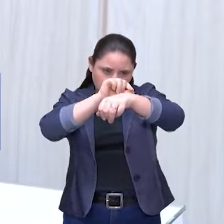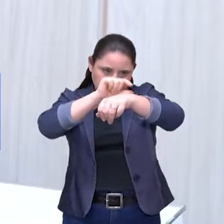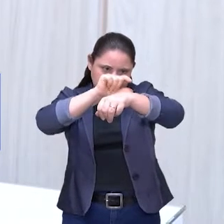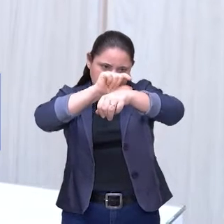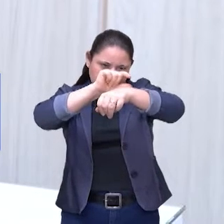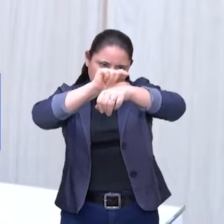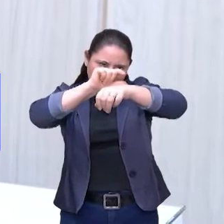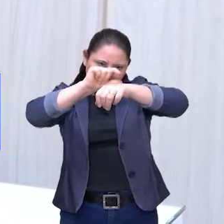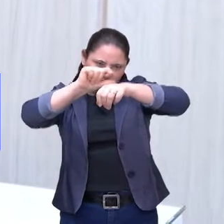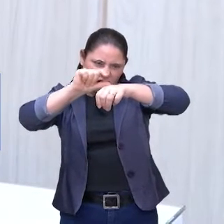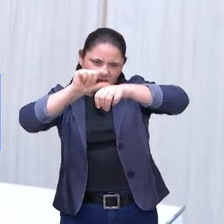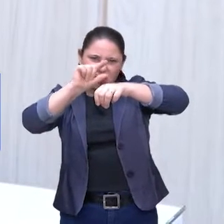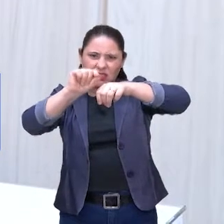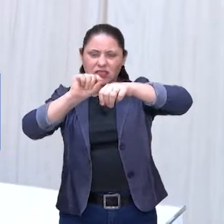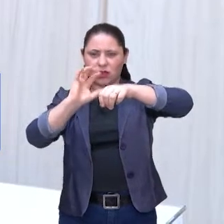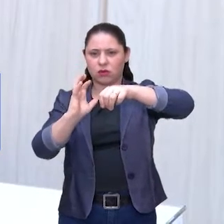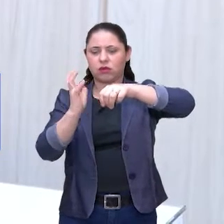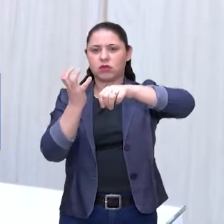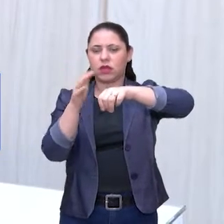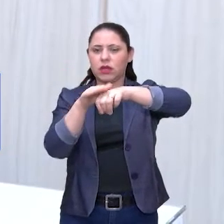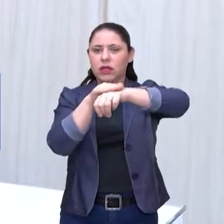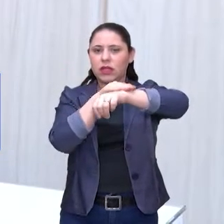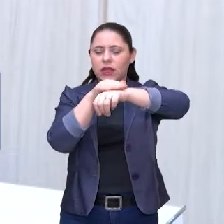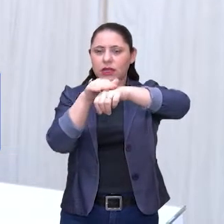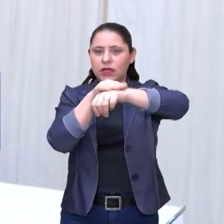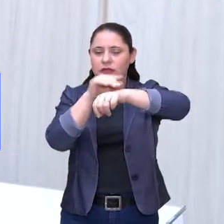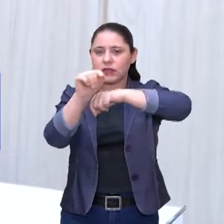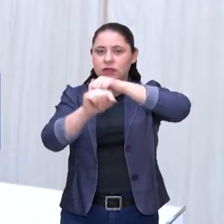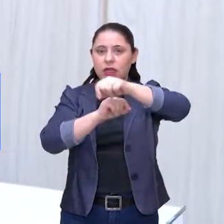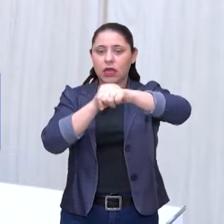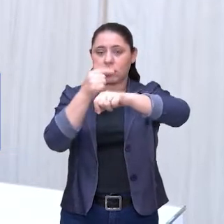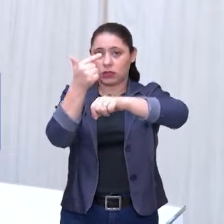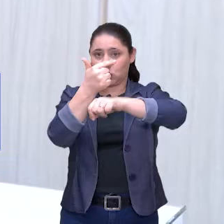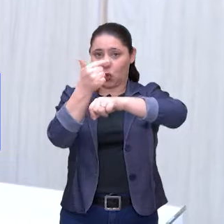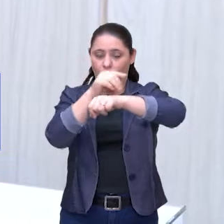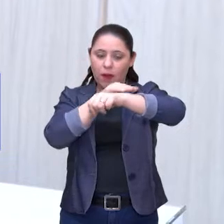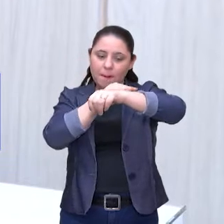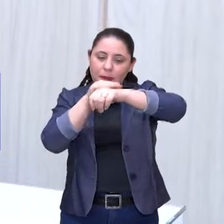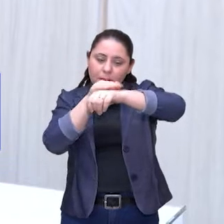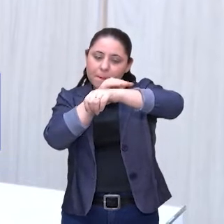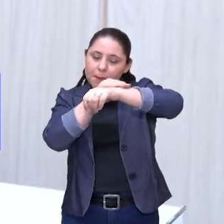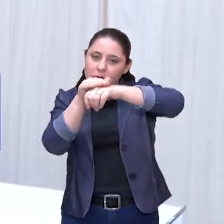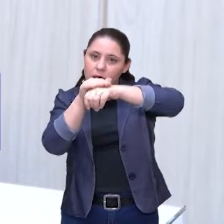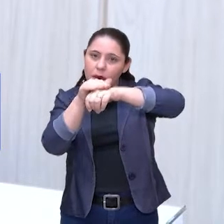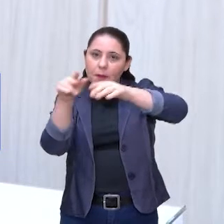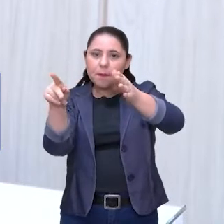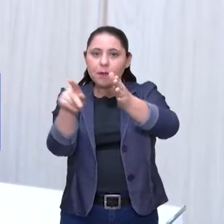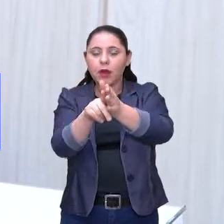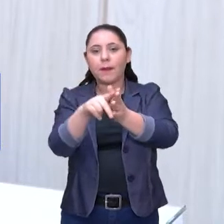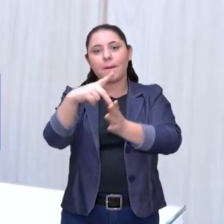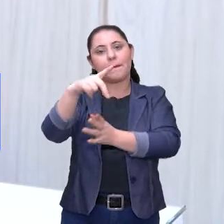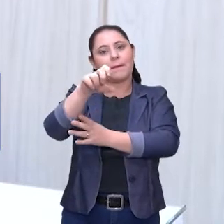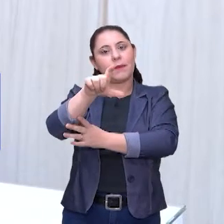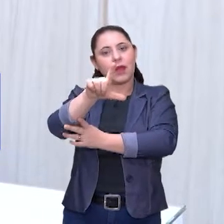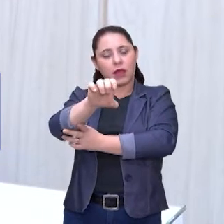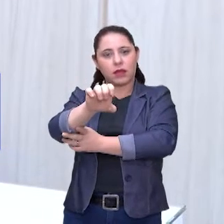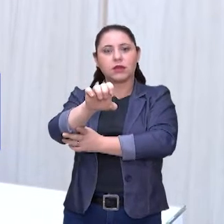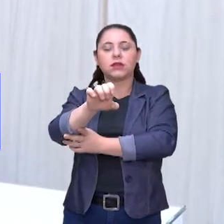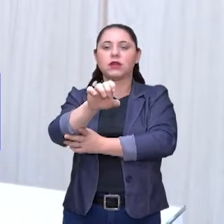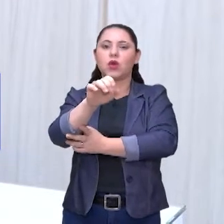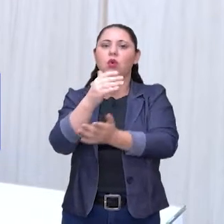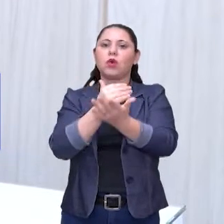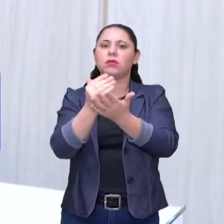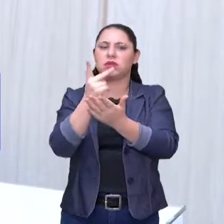formação, a reação inflamatória acontece na derme, que é a segunda camada da pele, né? O